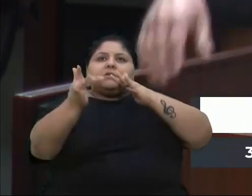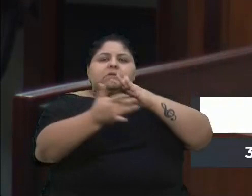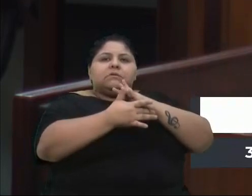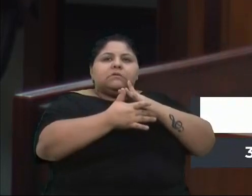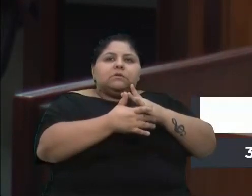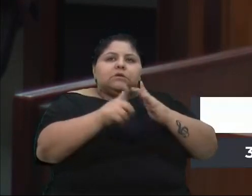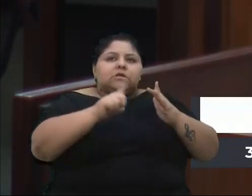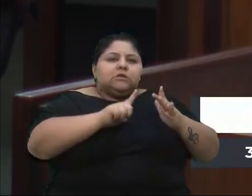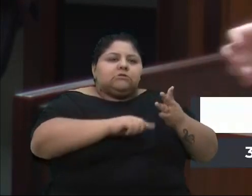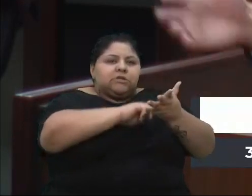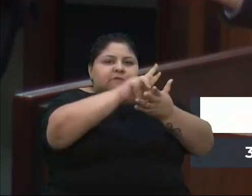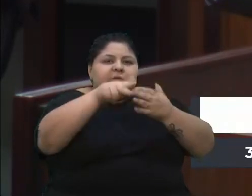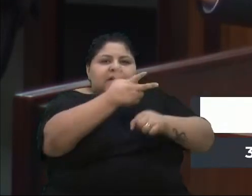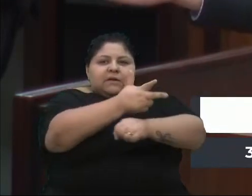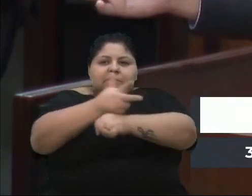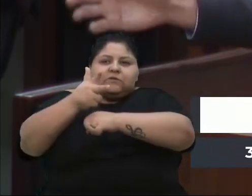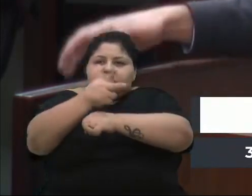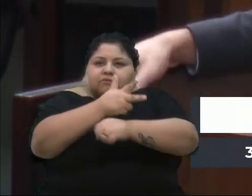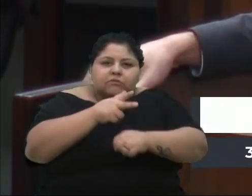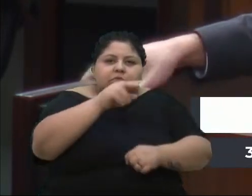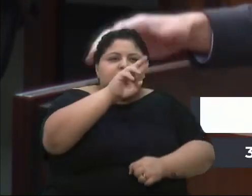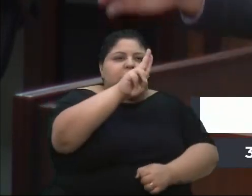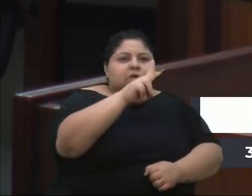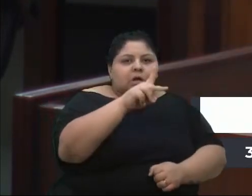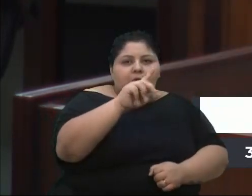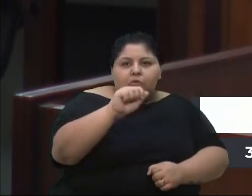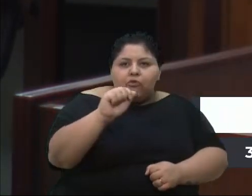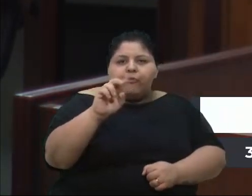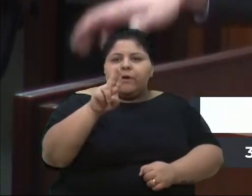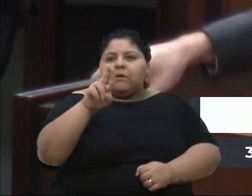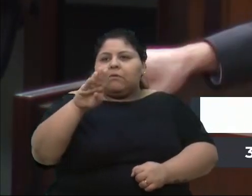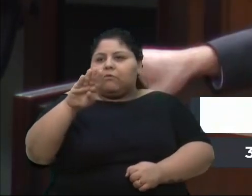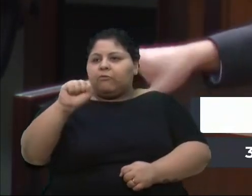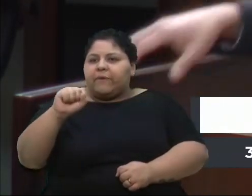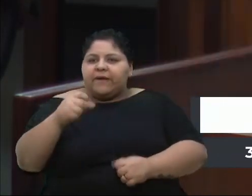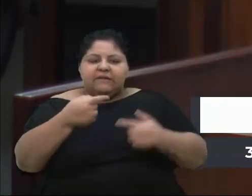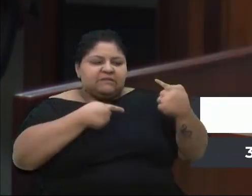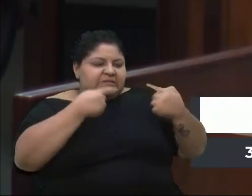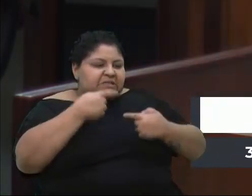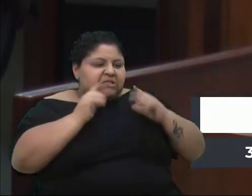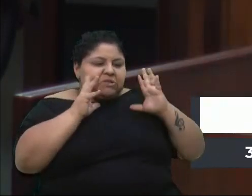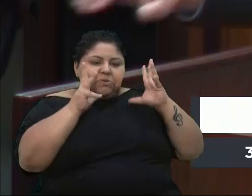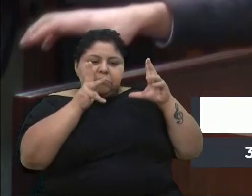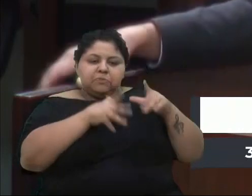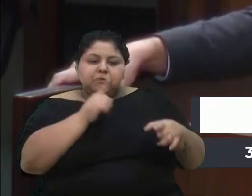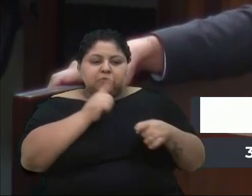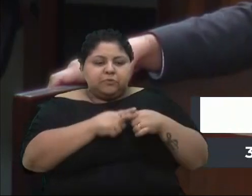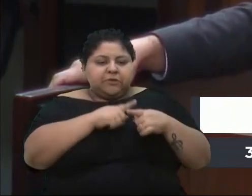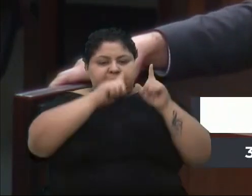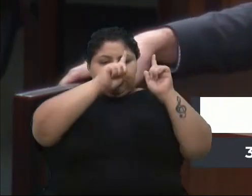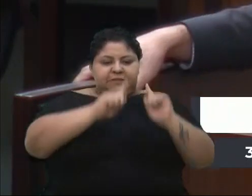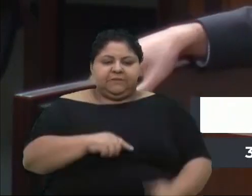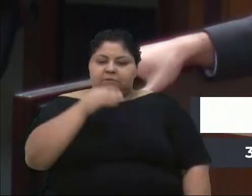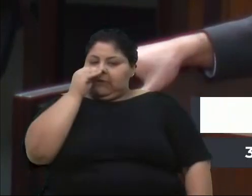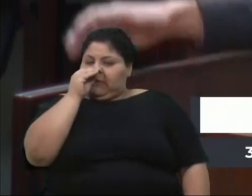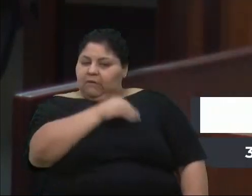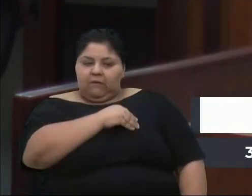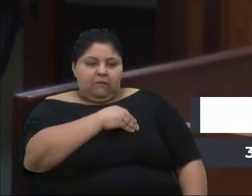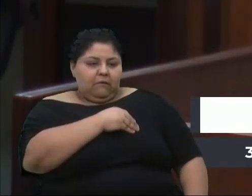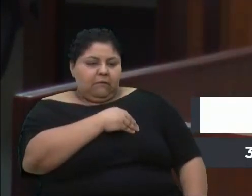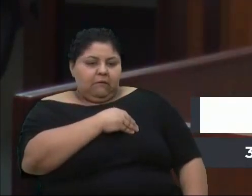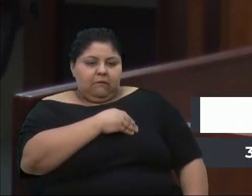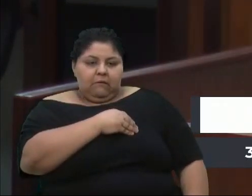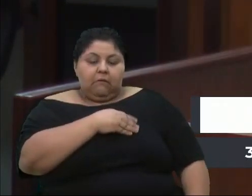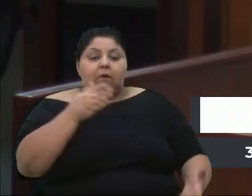UPA, na frente de UBS, criticando todo mundo. Era uma loucura, porque a gestão não funciona, porque é desastrosa e tudo mais, e